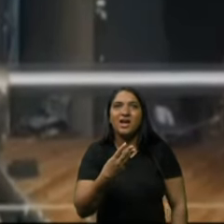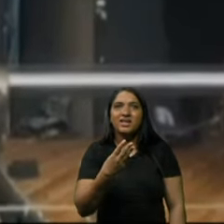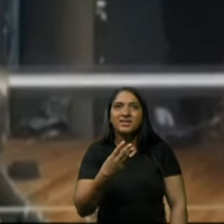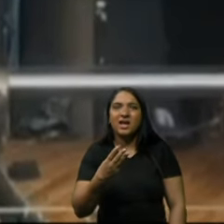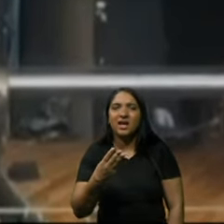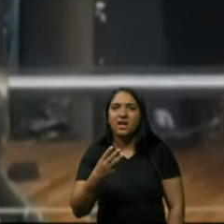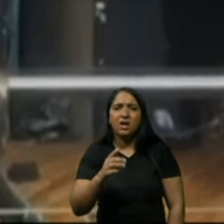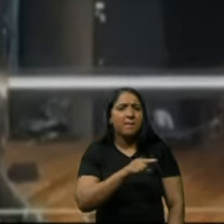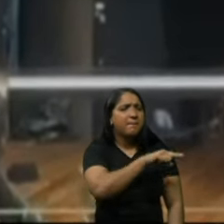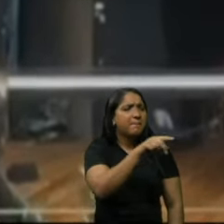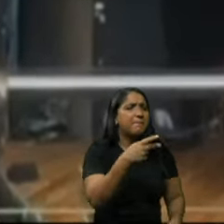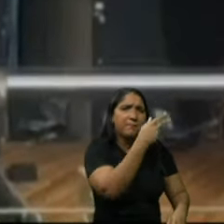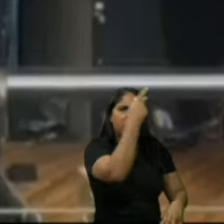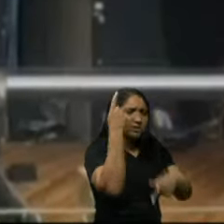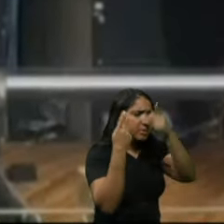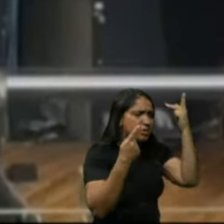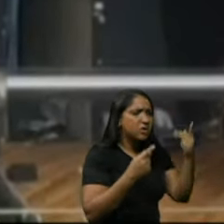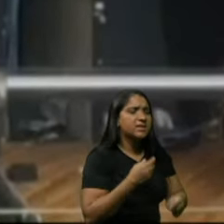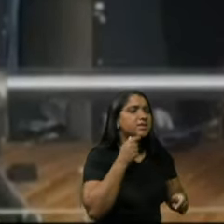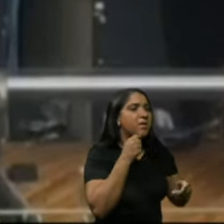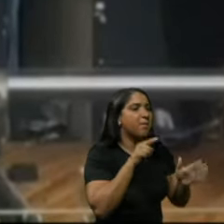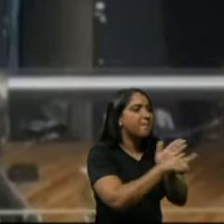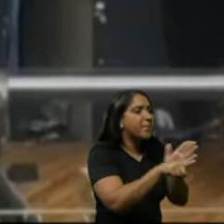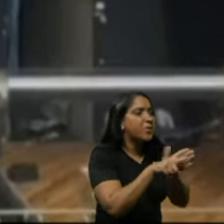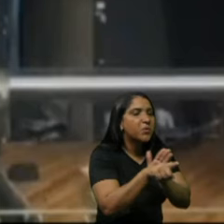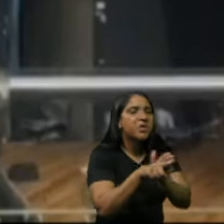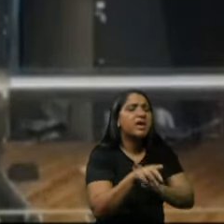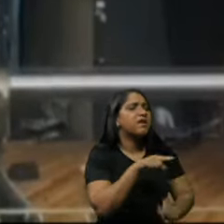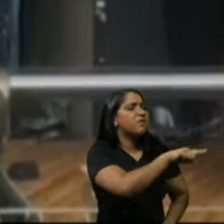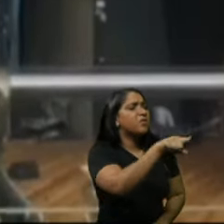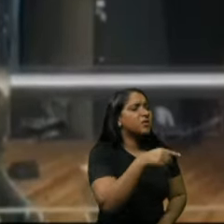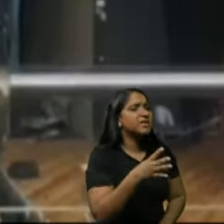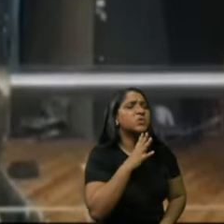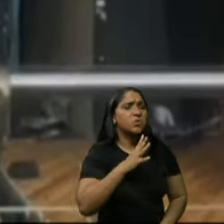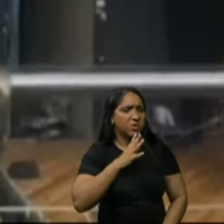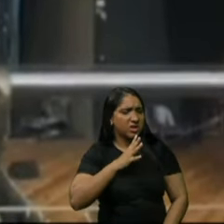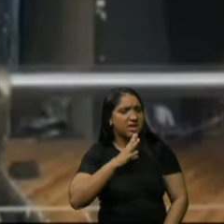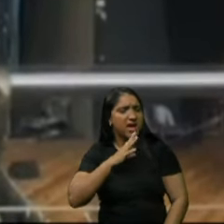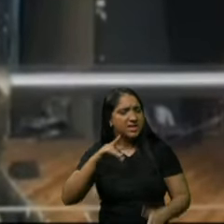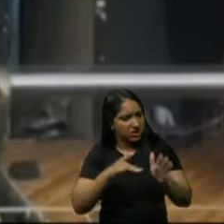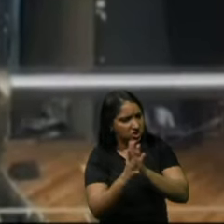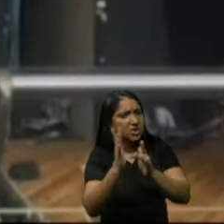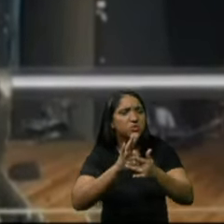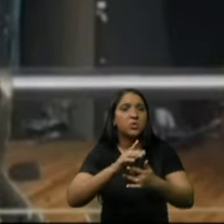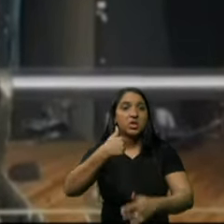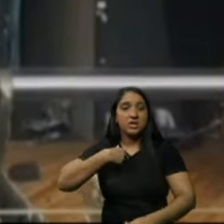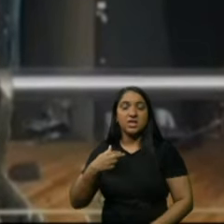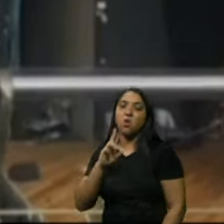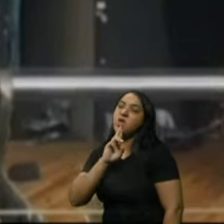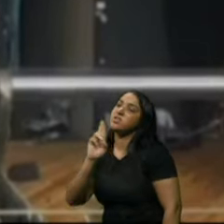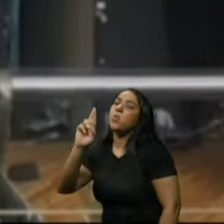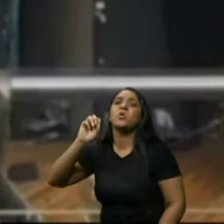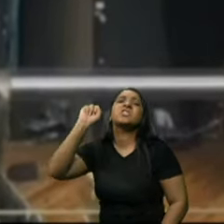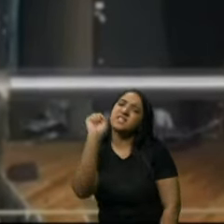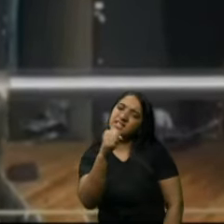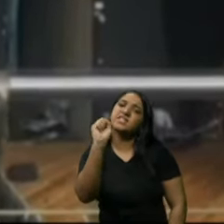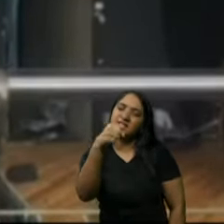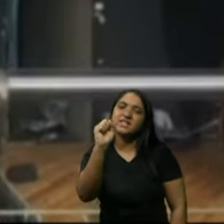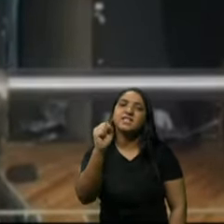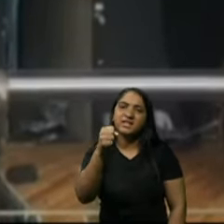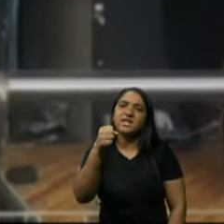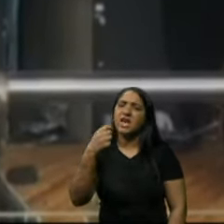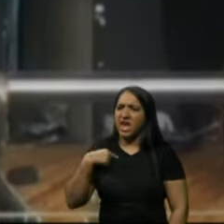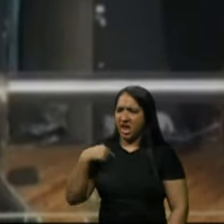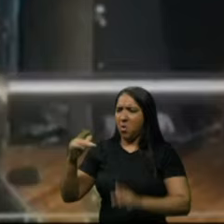qualquer ser vivo esse olhar pra cá Messias bolsonaro vai fazer a sério e não estou nem aí